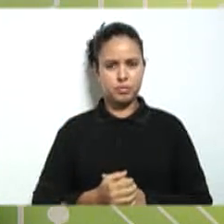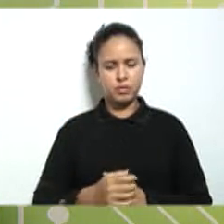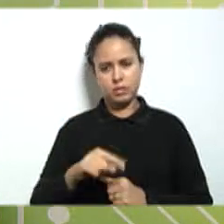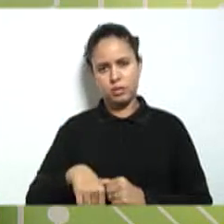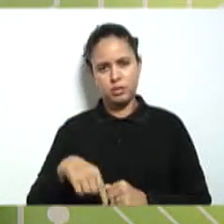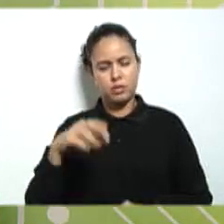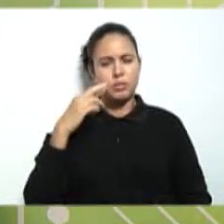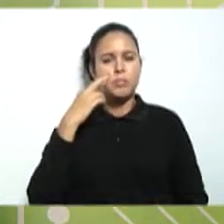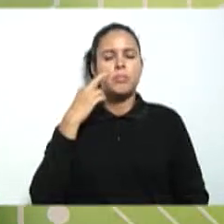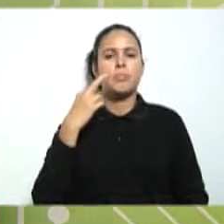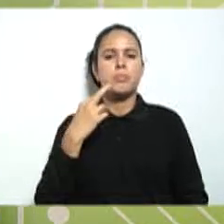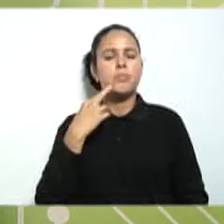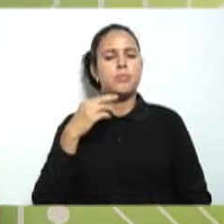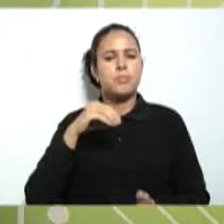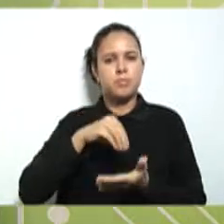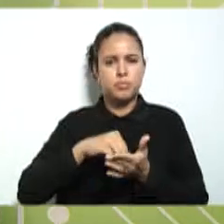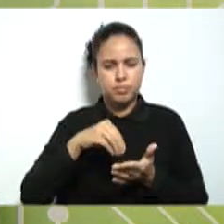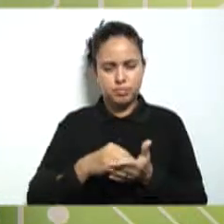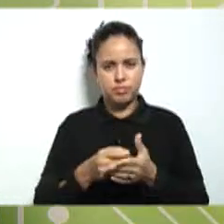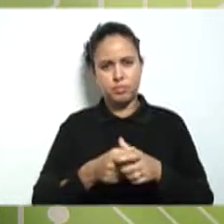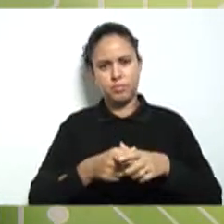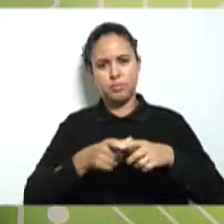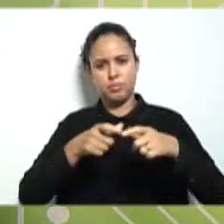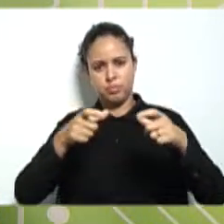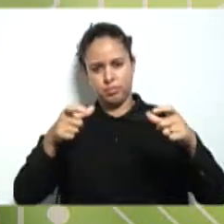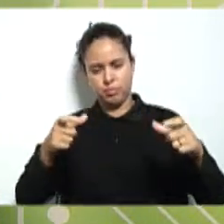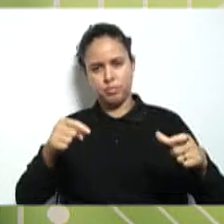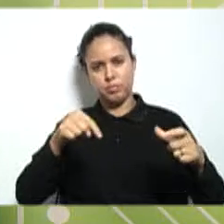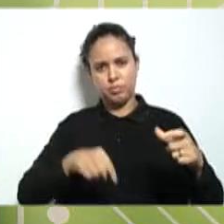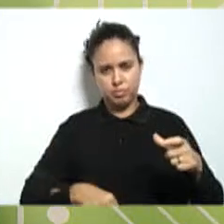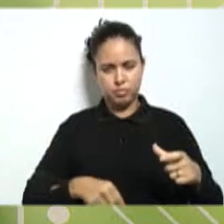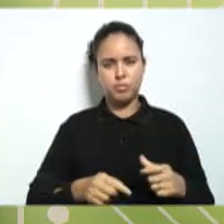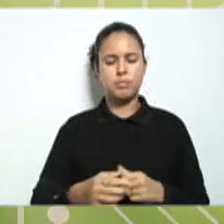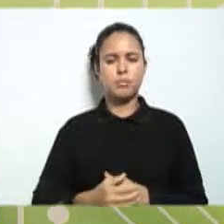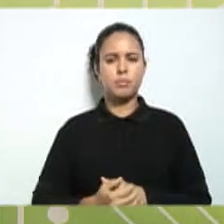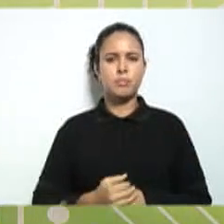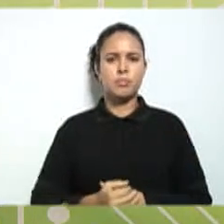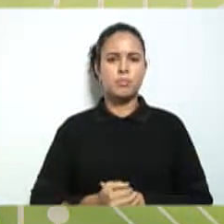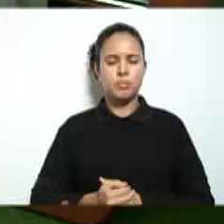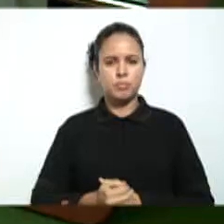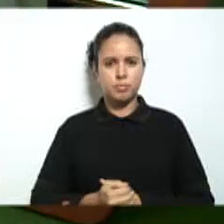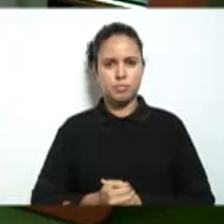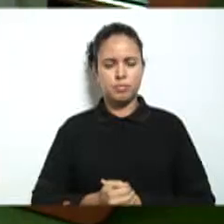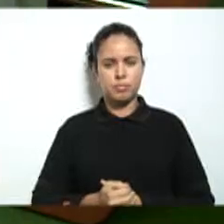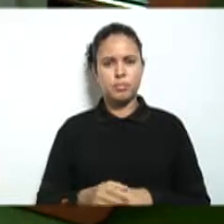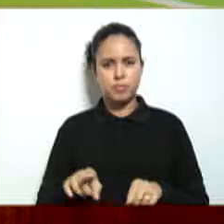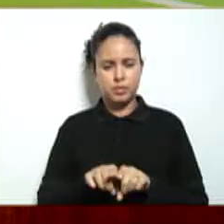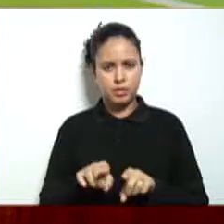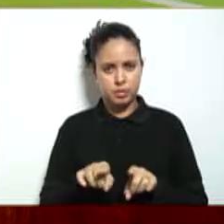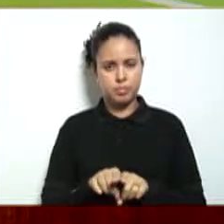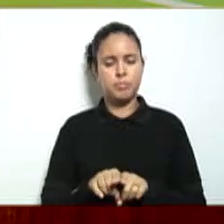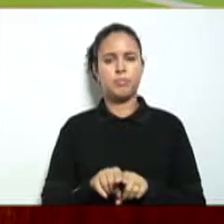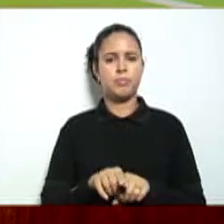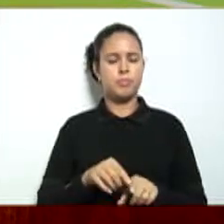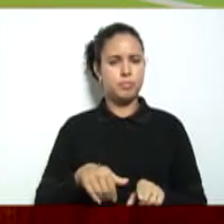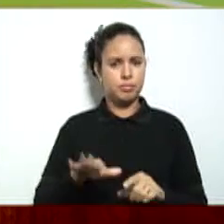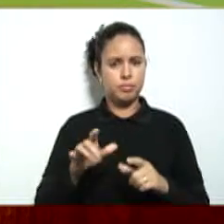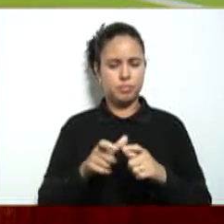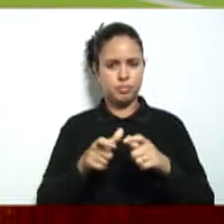nossa região. Então tem potencial aí para crescimento aqui em Rondônia. E além de expandir o